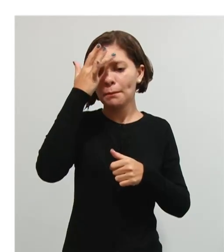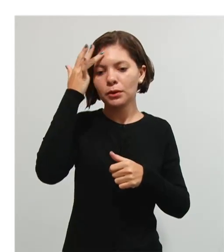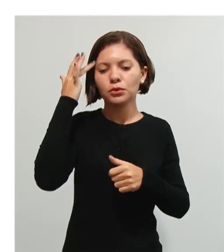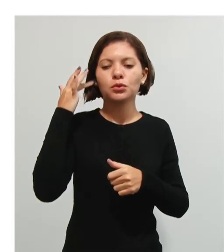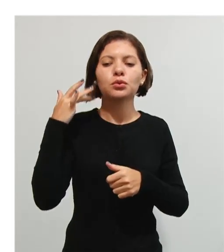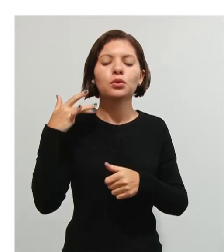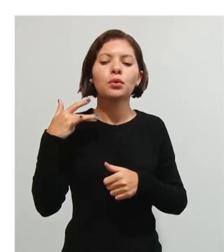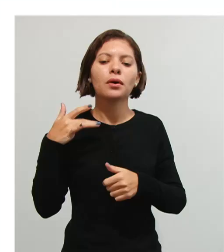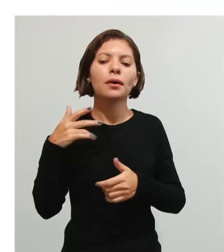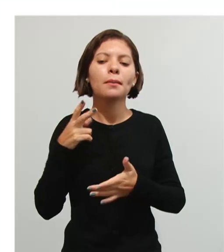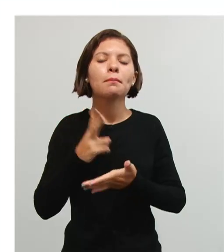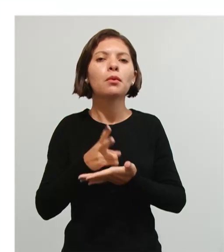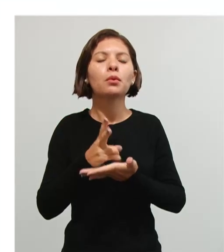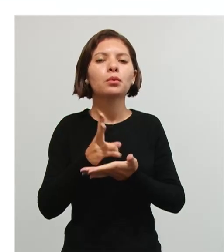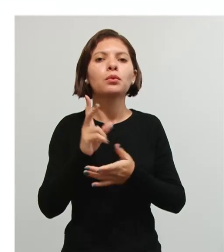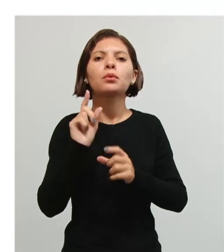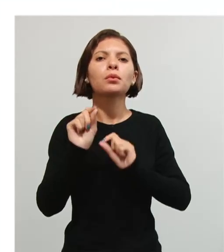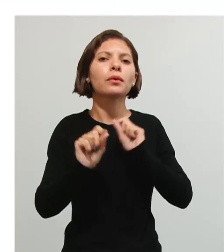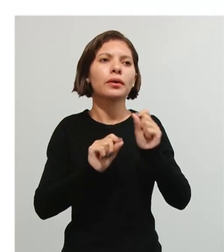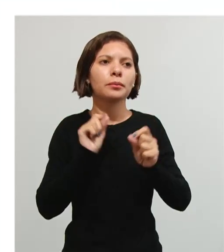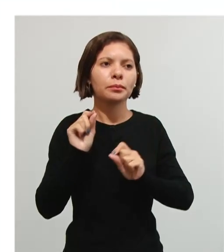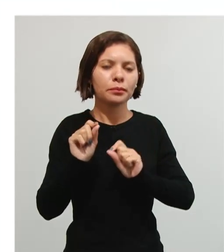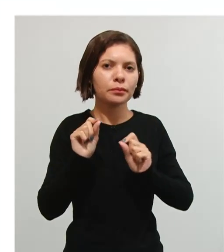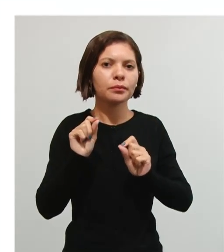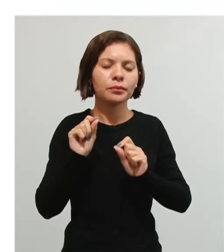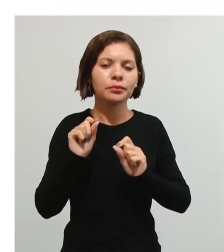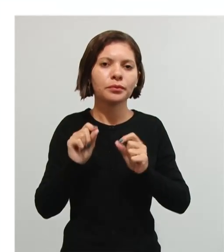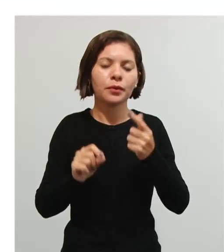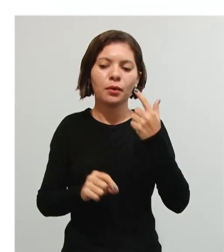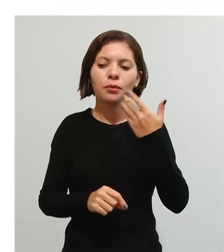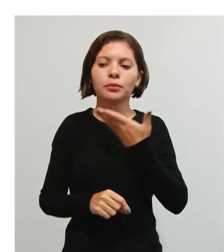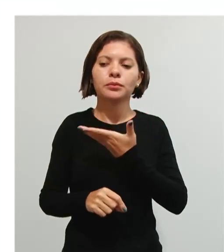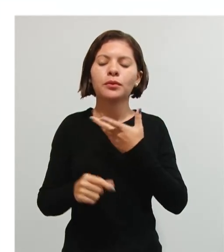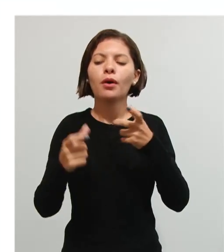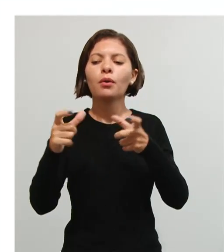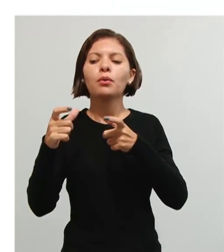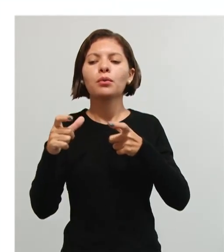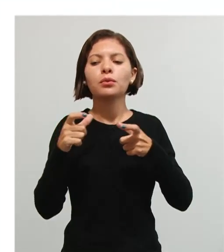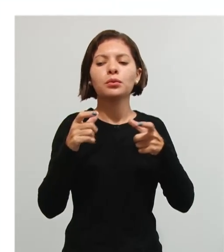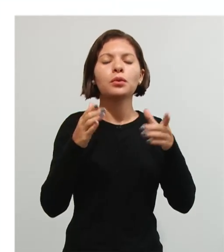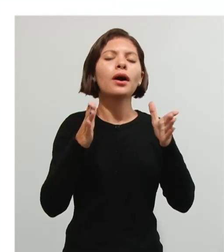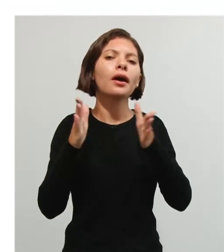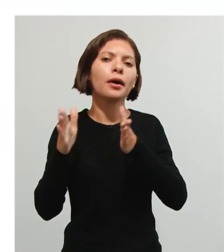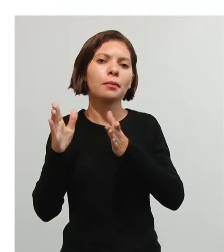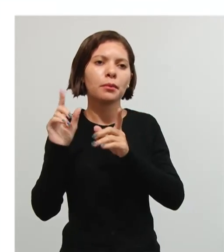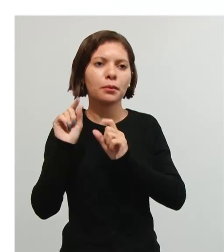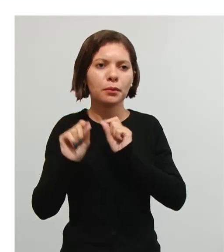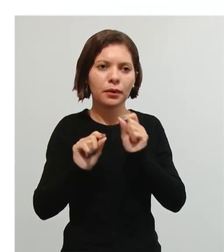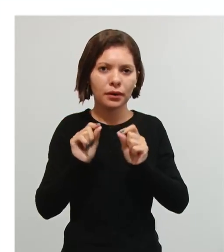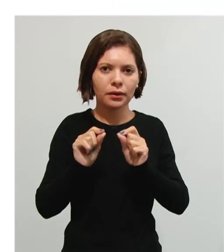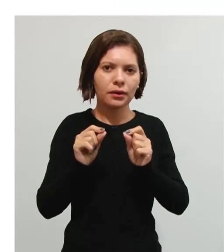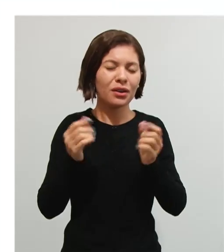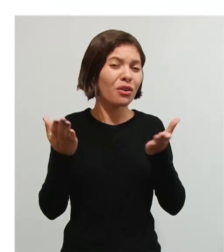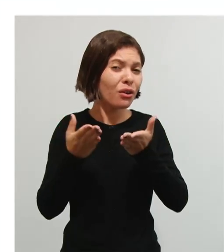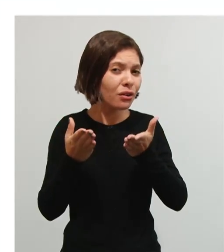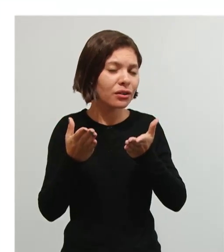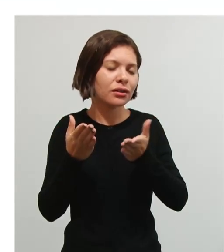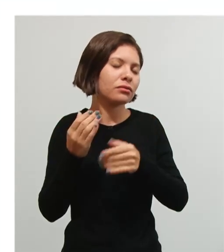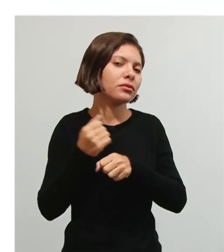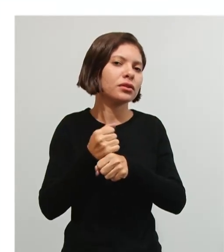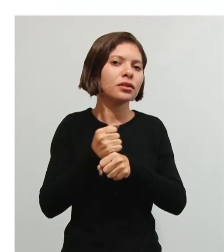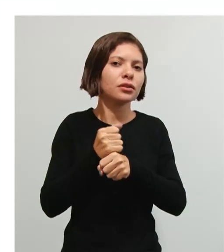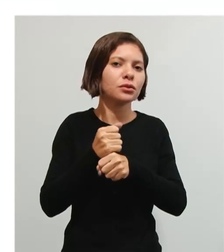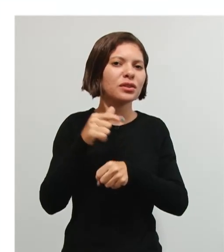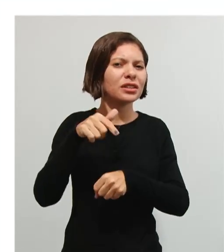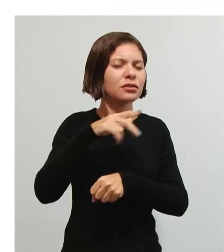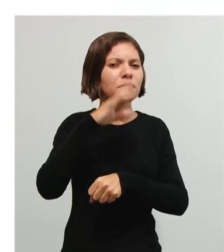procurando recolocação? Mesma coisa, mas aonde? Em que época? Agora, nos últimos anos? Aqui